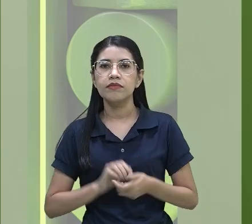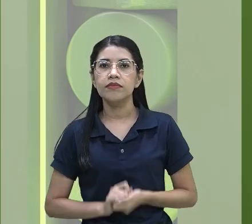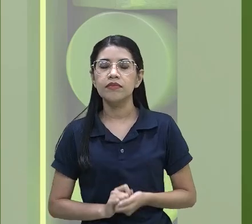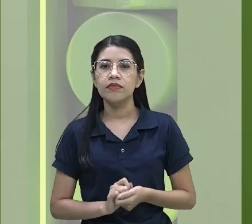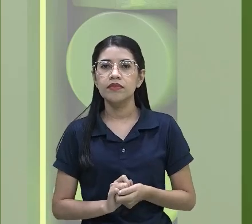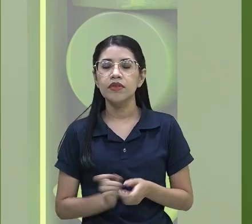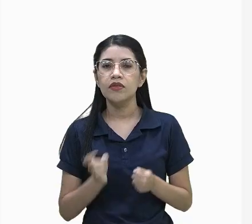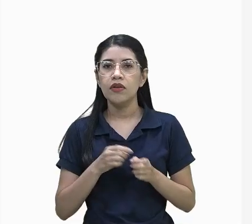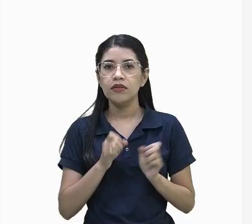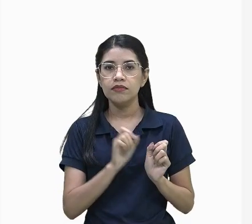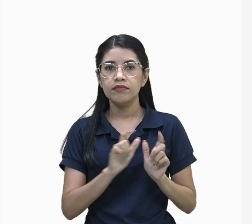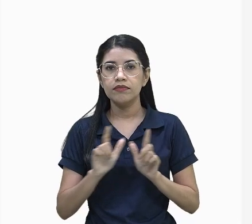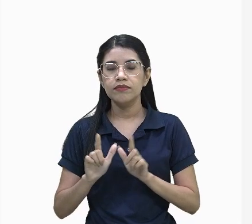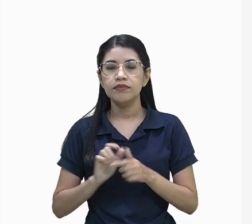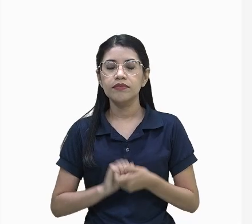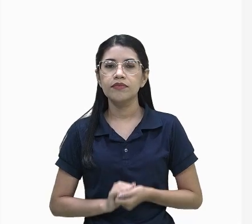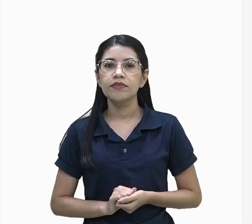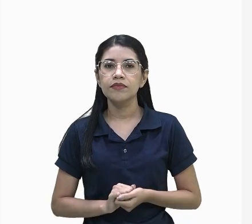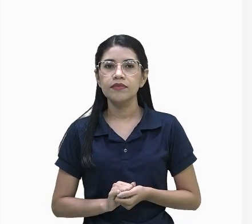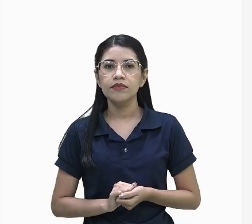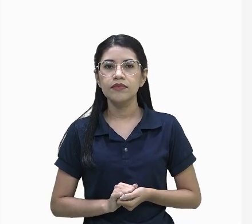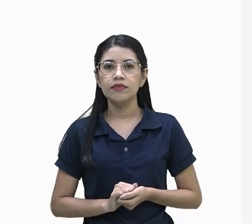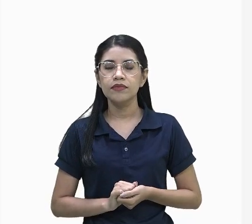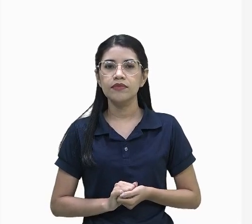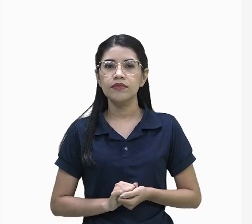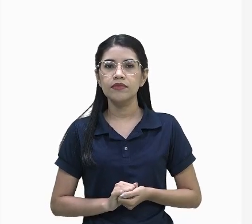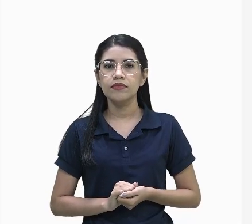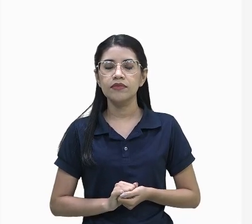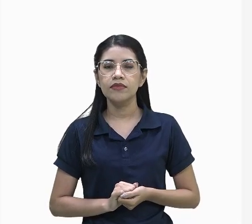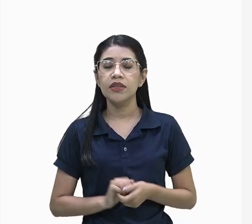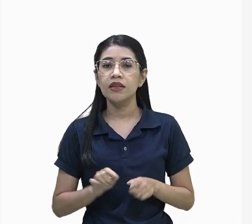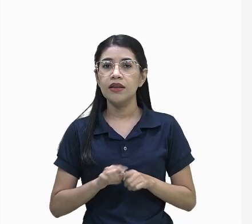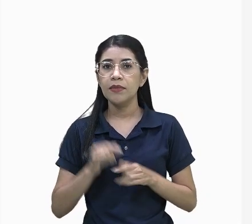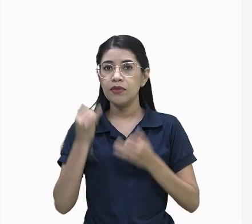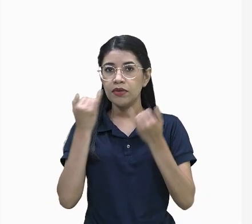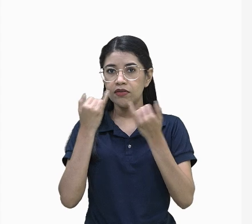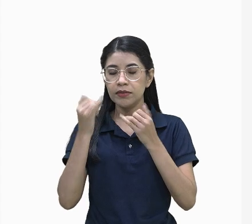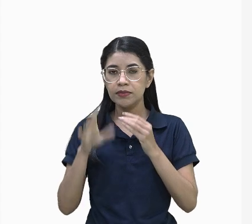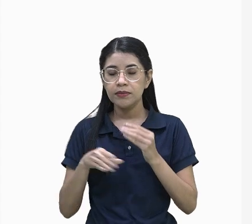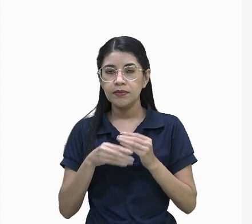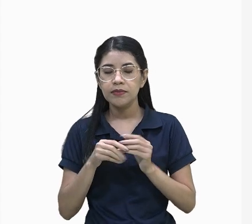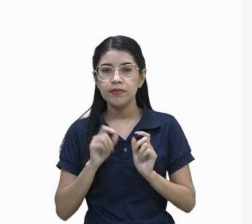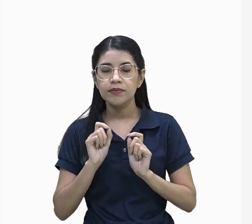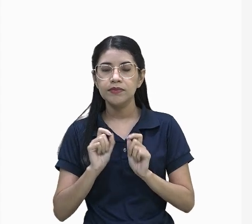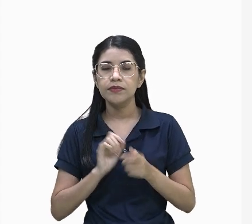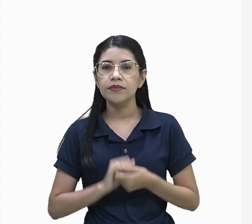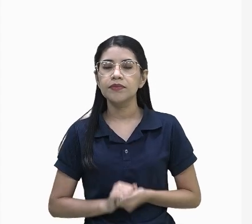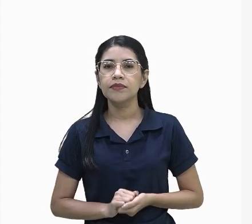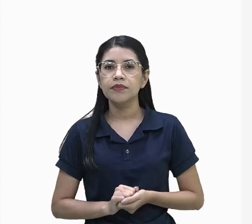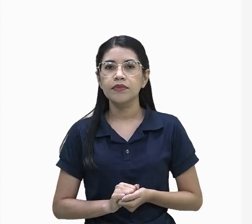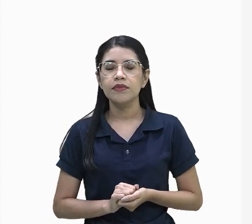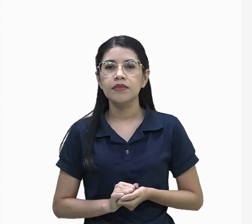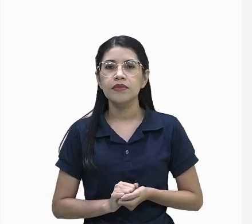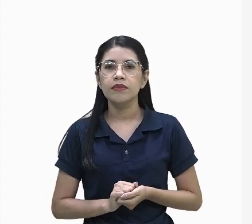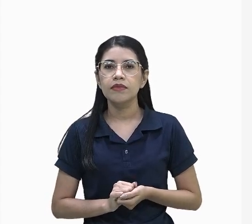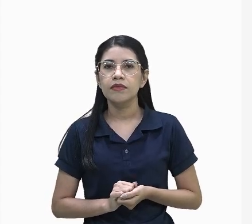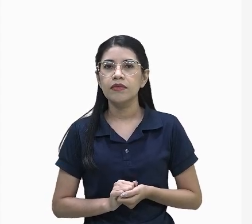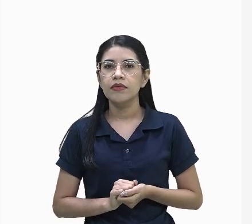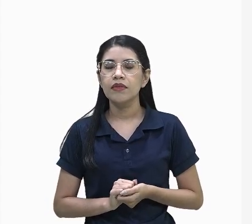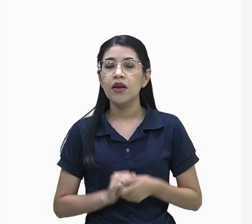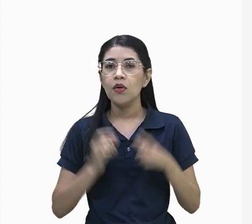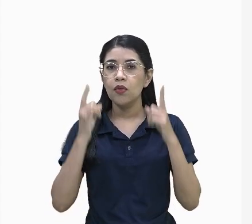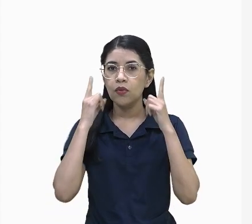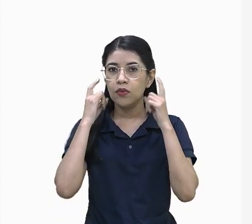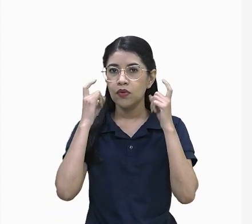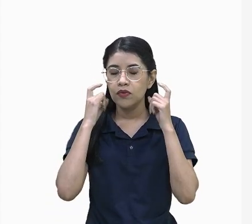para a nossa audição, né? Uma informação importante é que essa parte aí do nosso